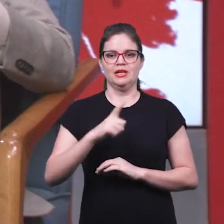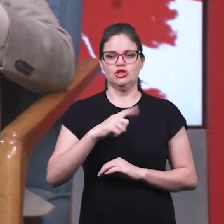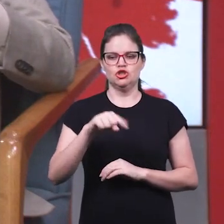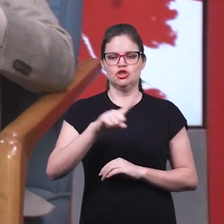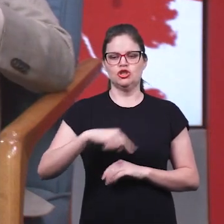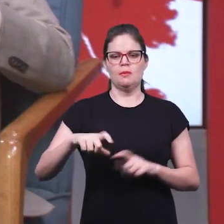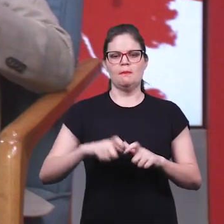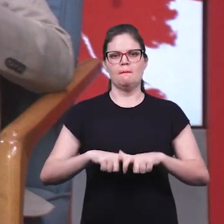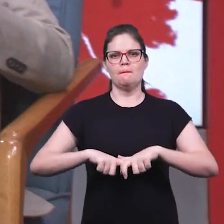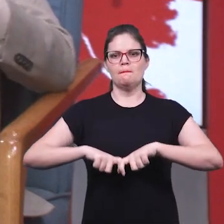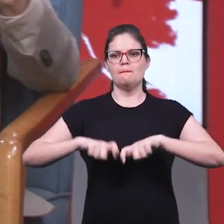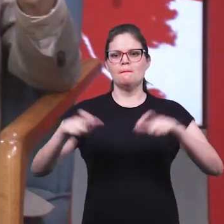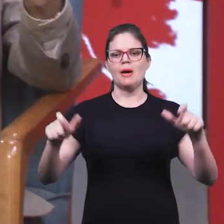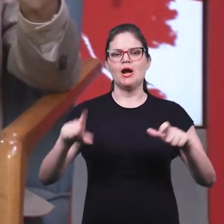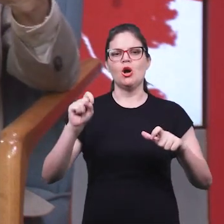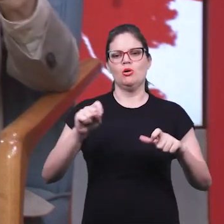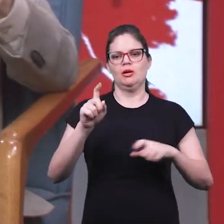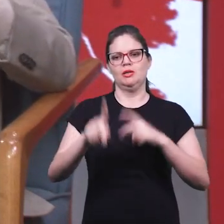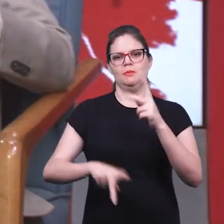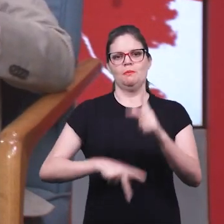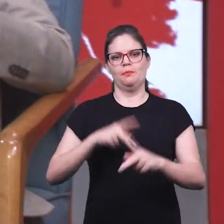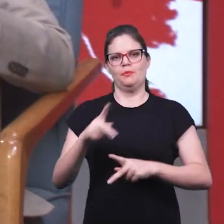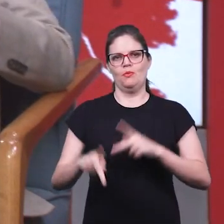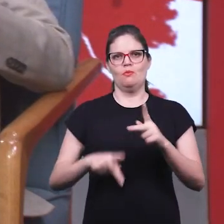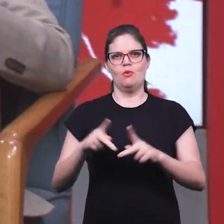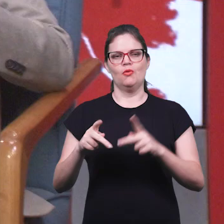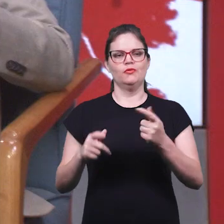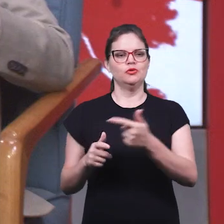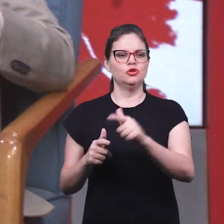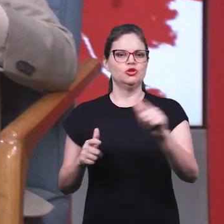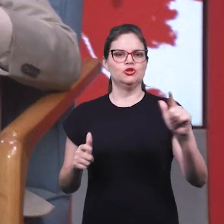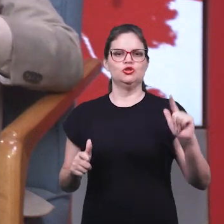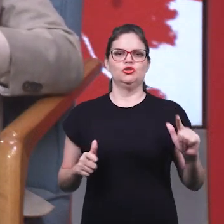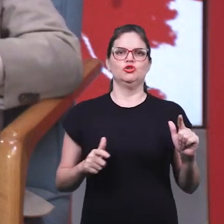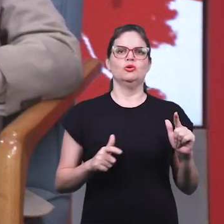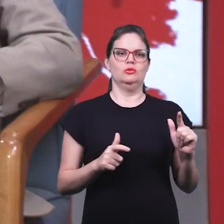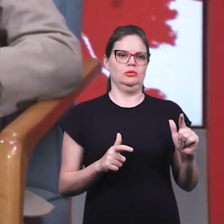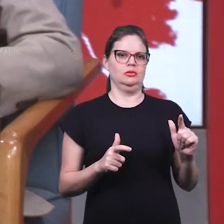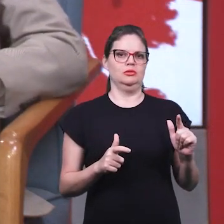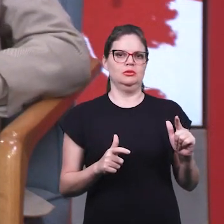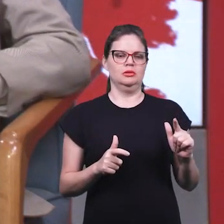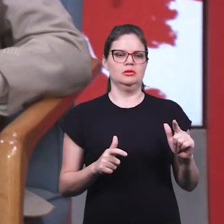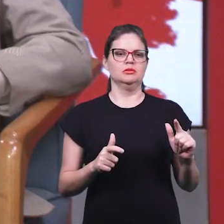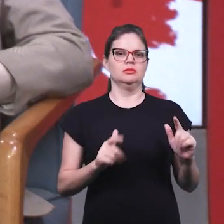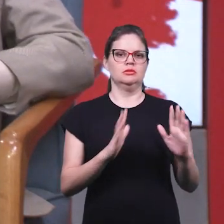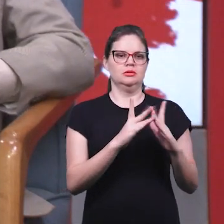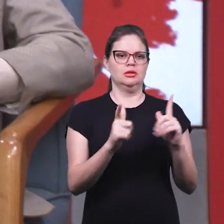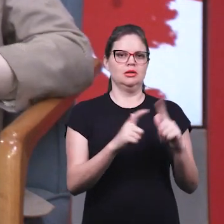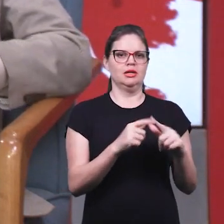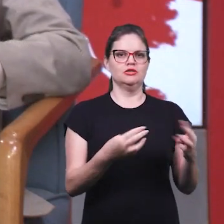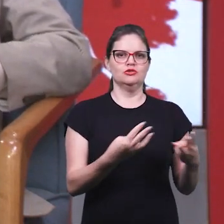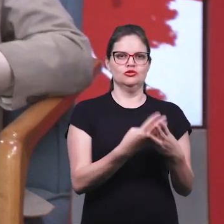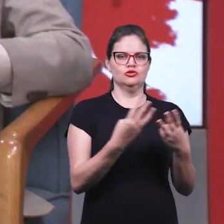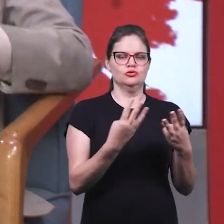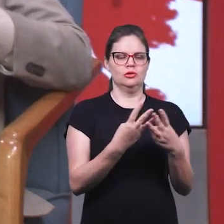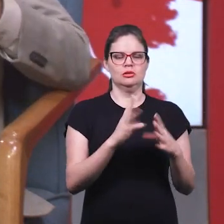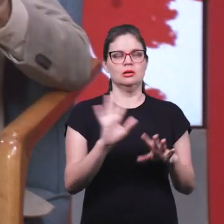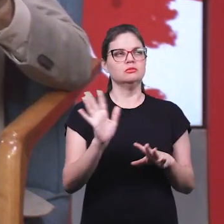maior participação de cristãos que vieram, né, das igrejas, né, judaicas,